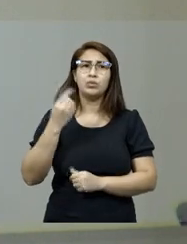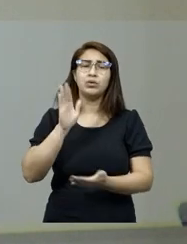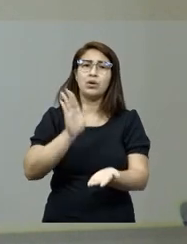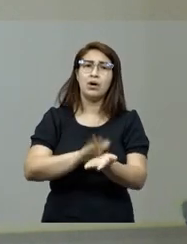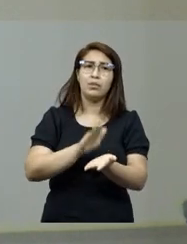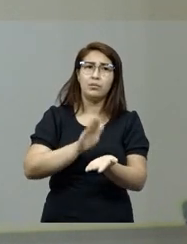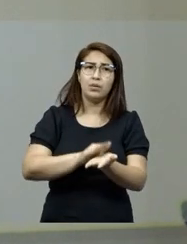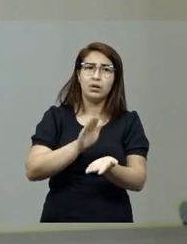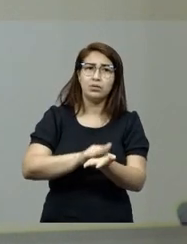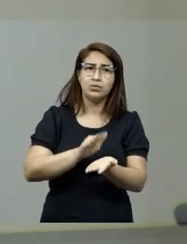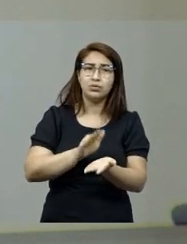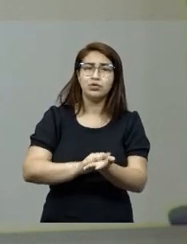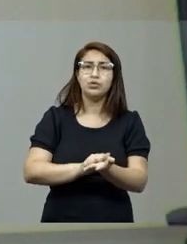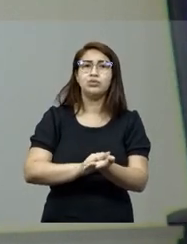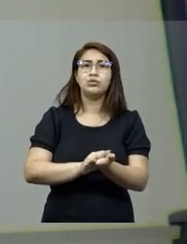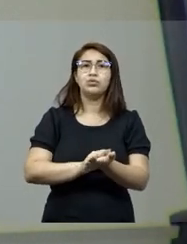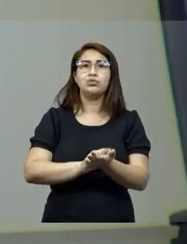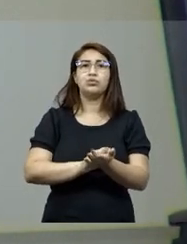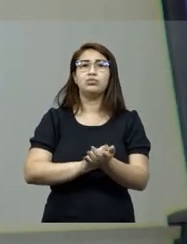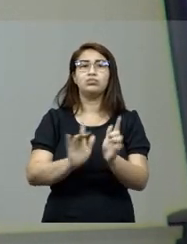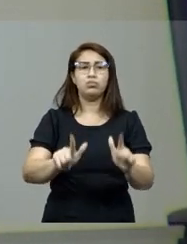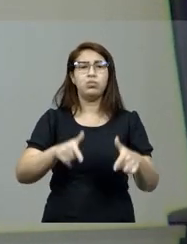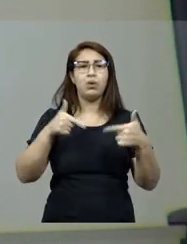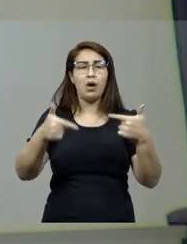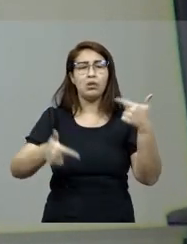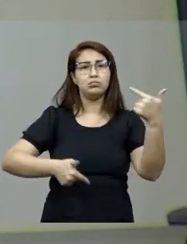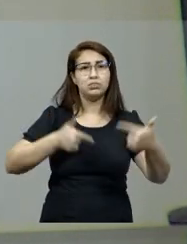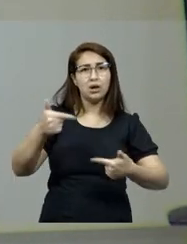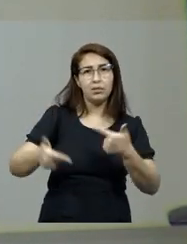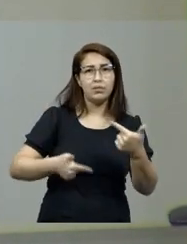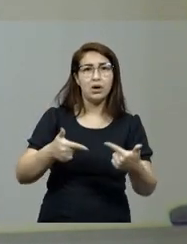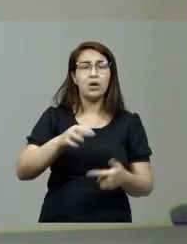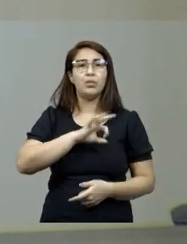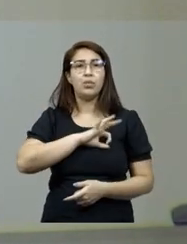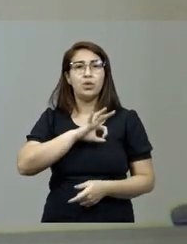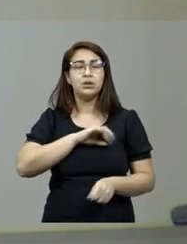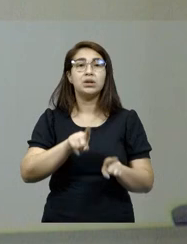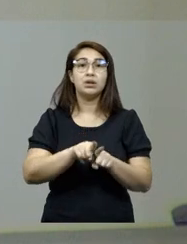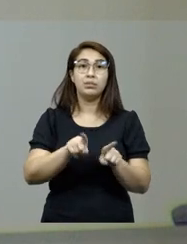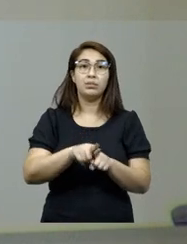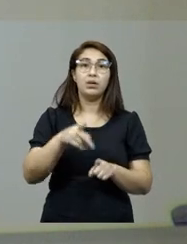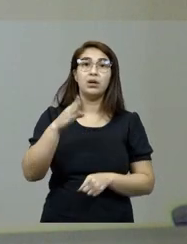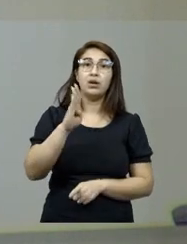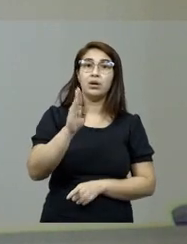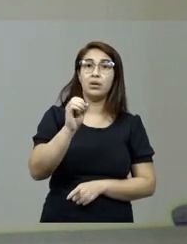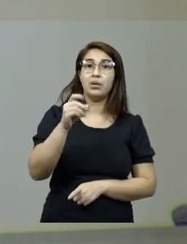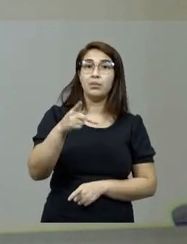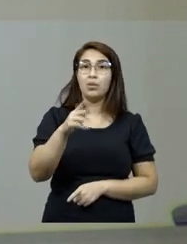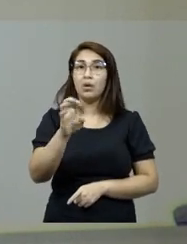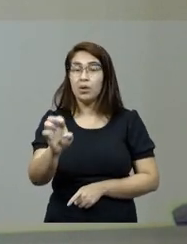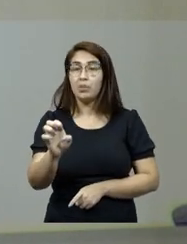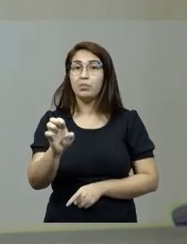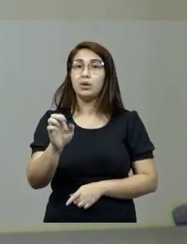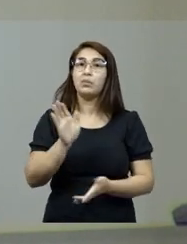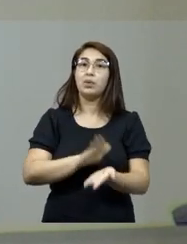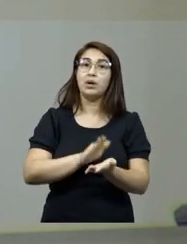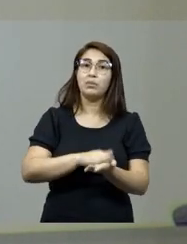aplaudindo a ação da Polícia Militar e do BOPE, parabenizando o comandante do